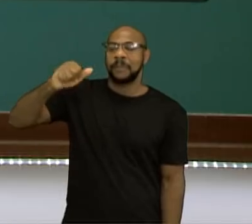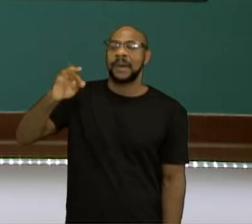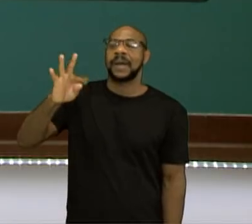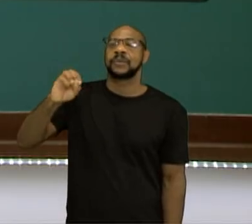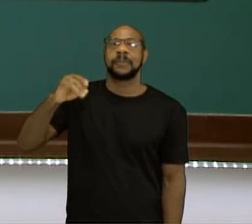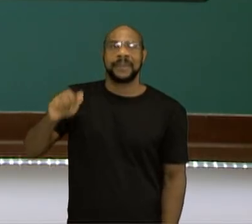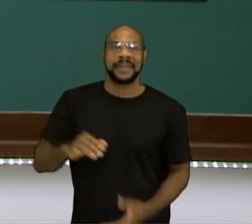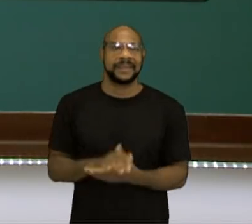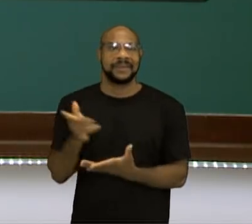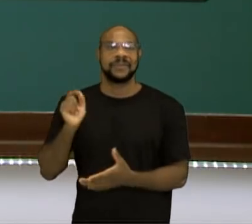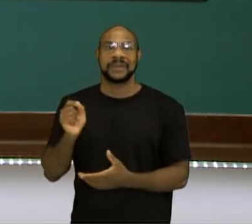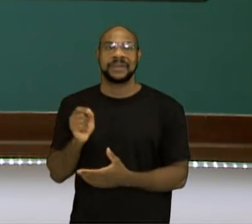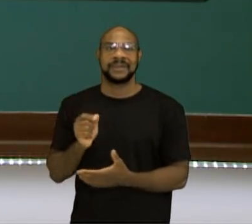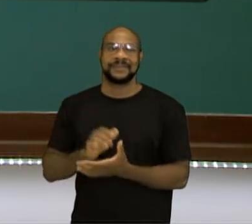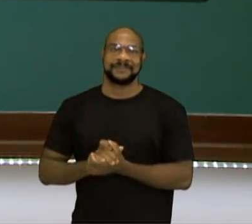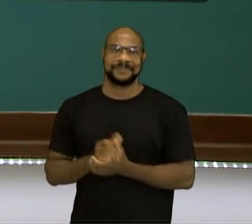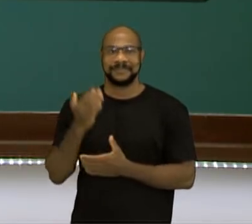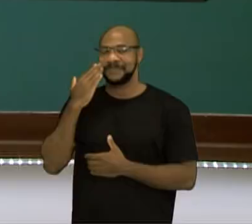batida, né?